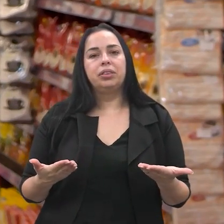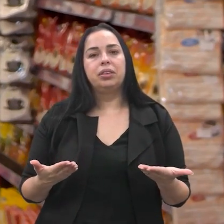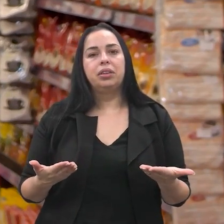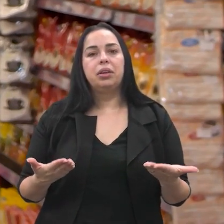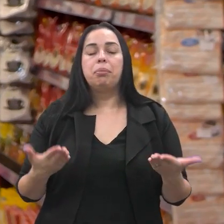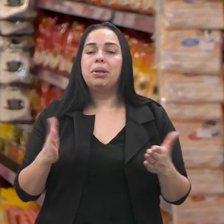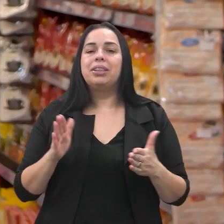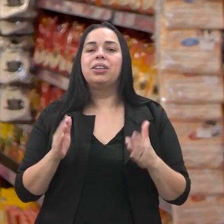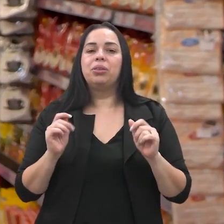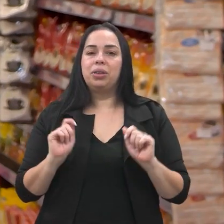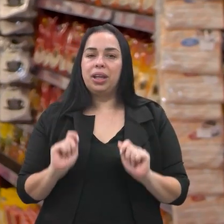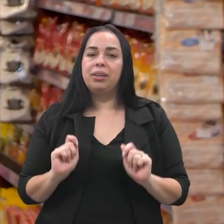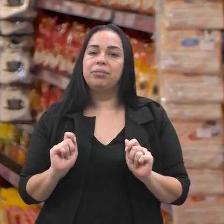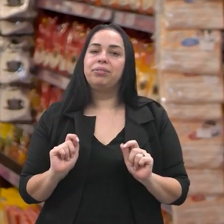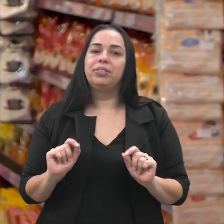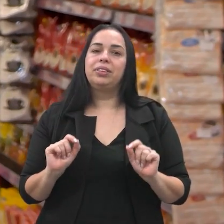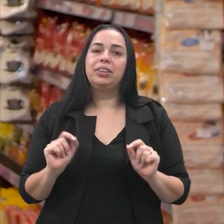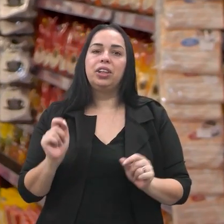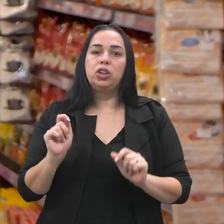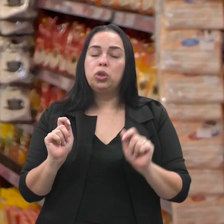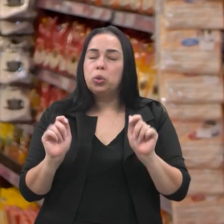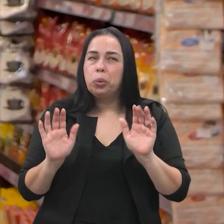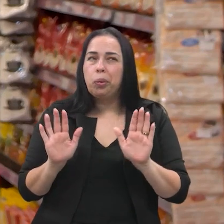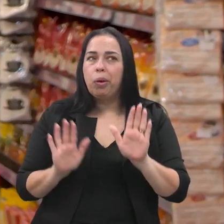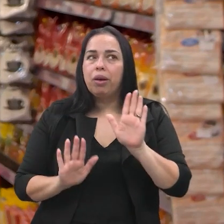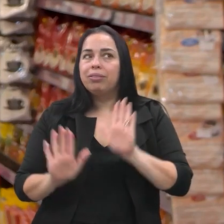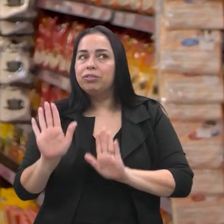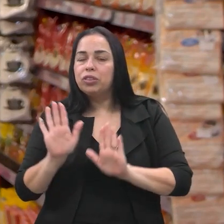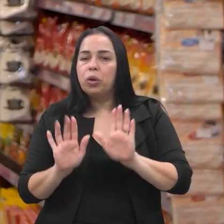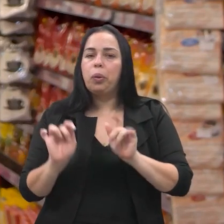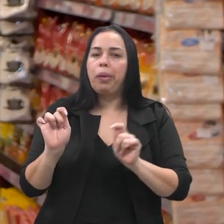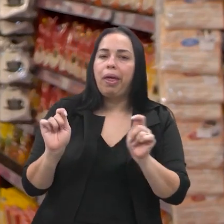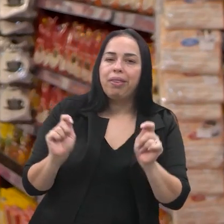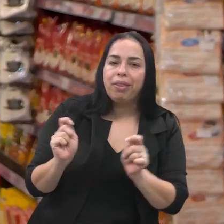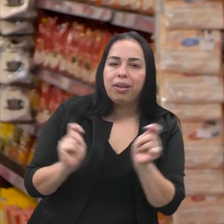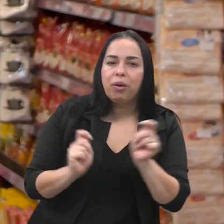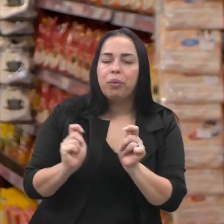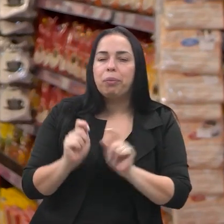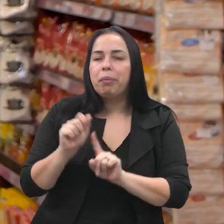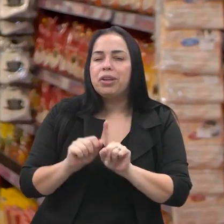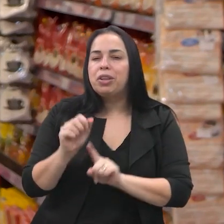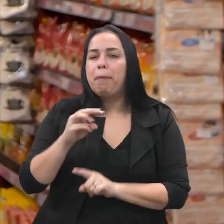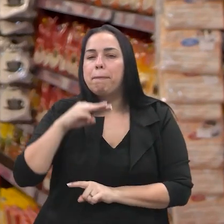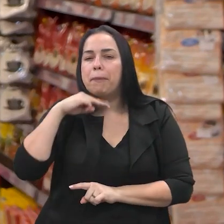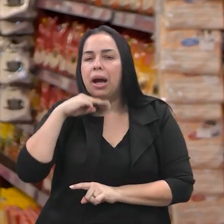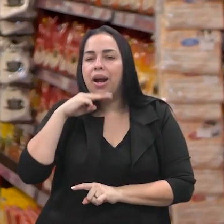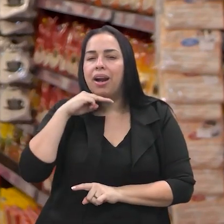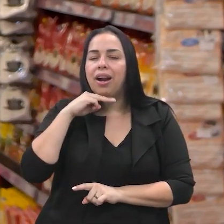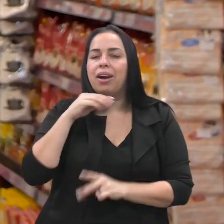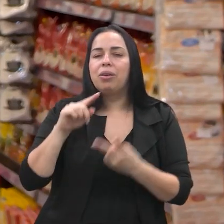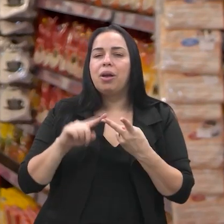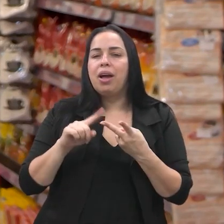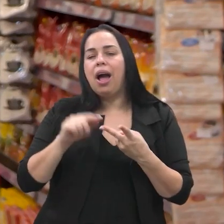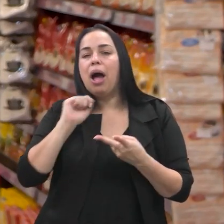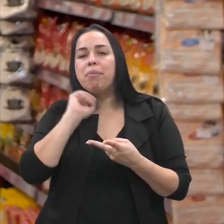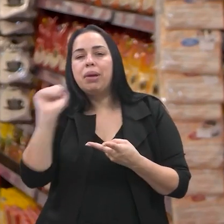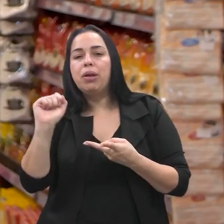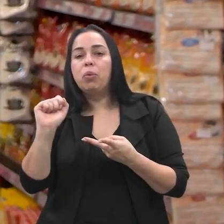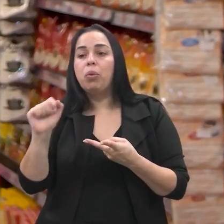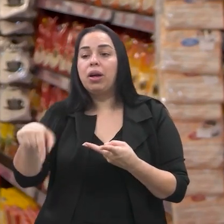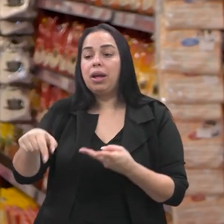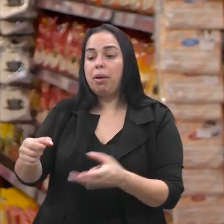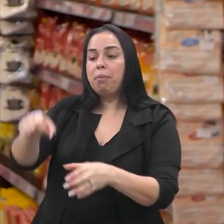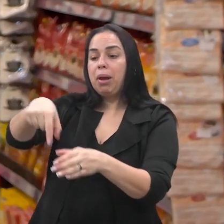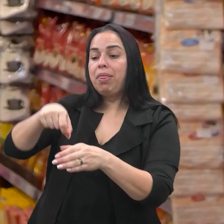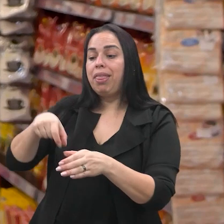jeito, vamos ter que tomar cuidado pelo menos aí até março. Eu acredito que a partir de março, em abril, vem uma safra aí nova,